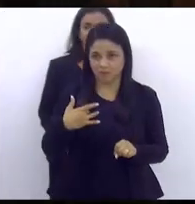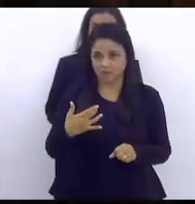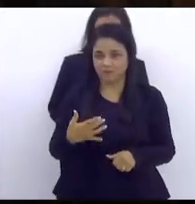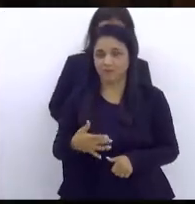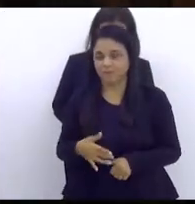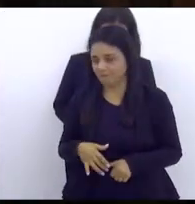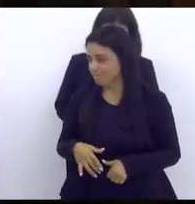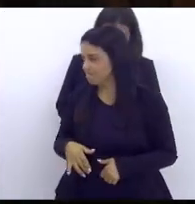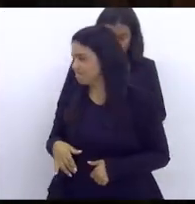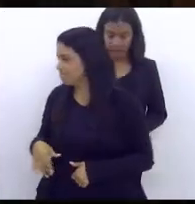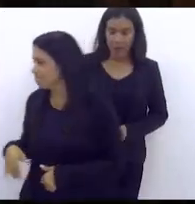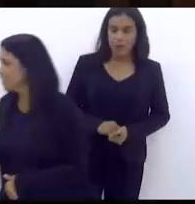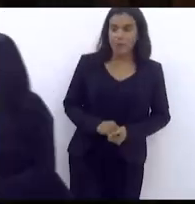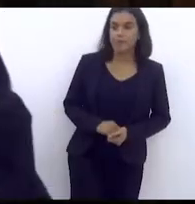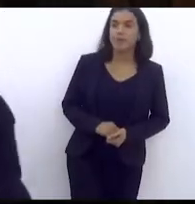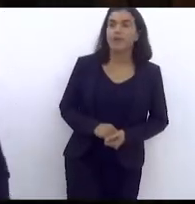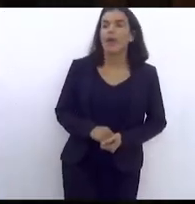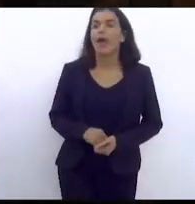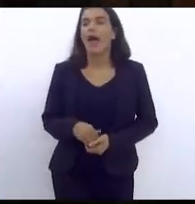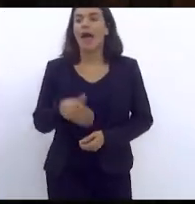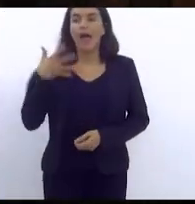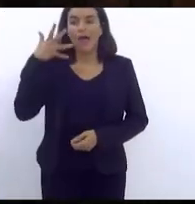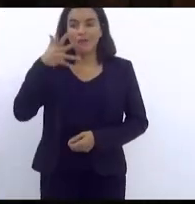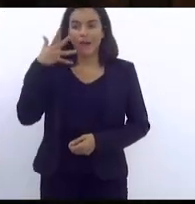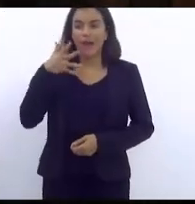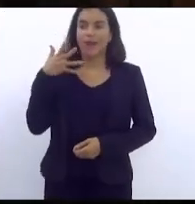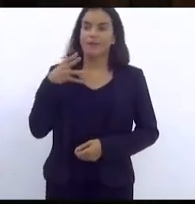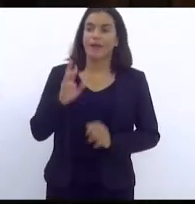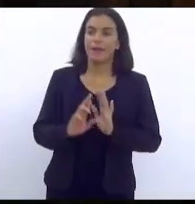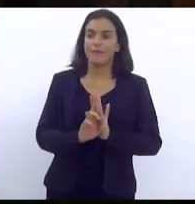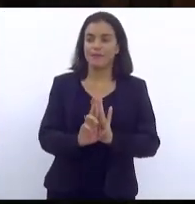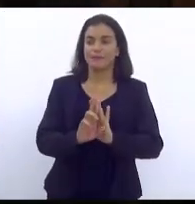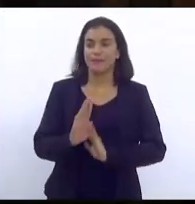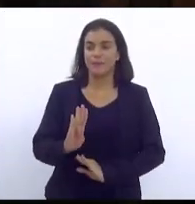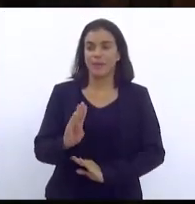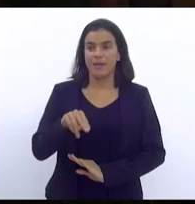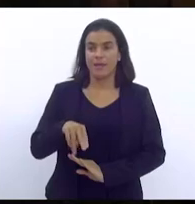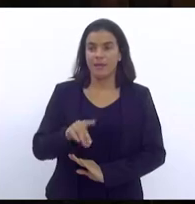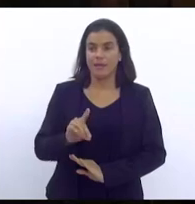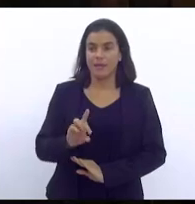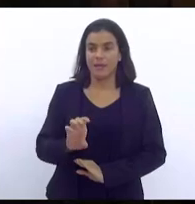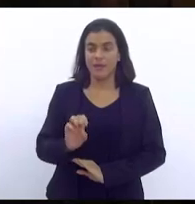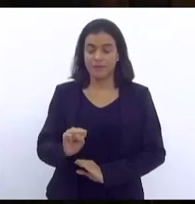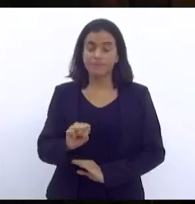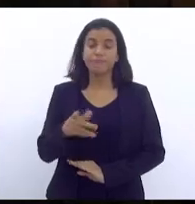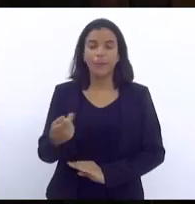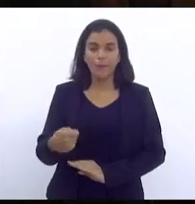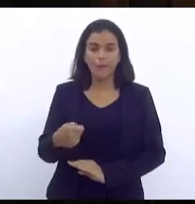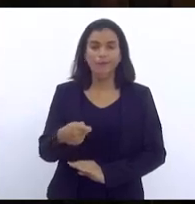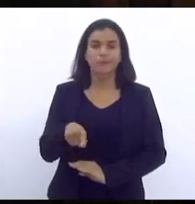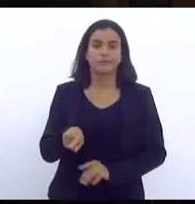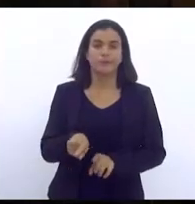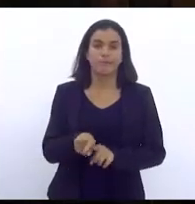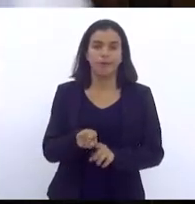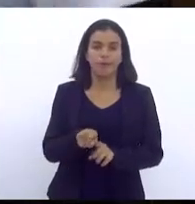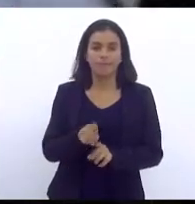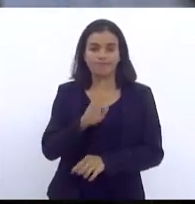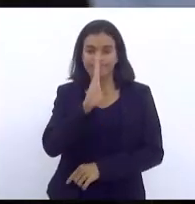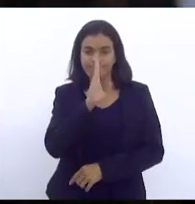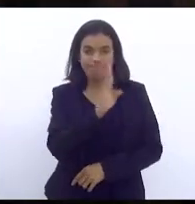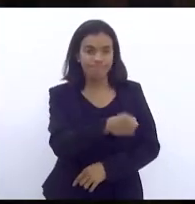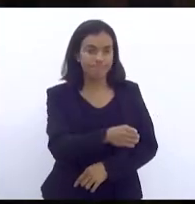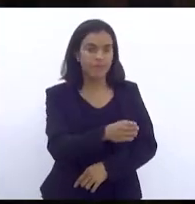partir da fala da representante do BNDS eh eu preciso direcionar inclusive para ela algumas